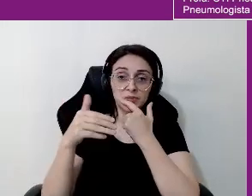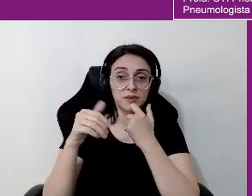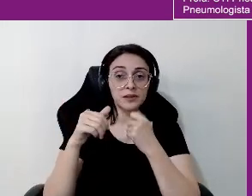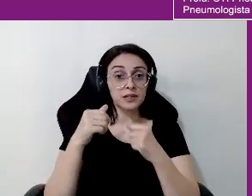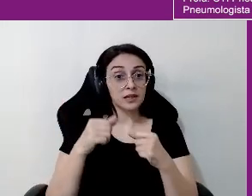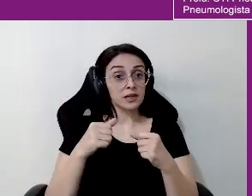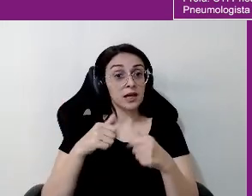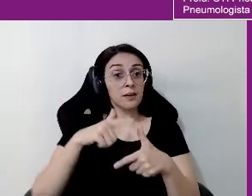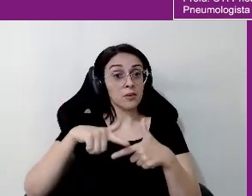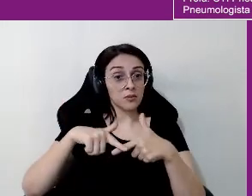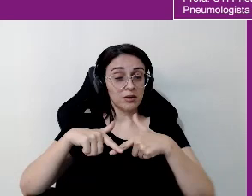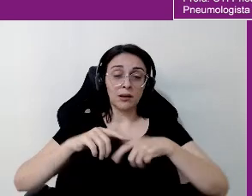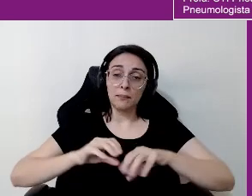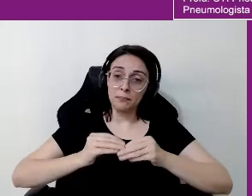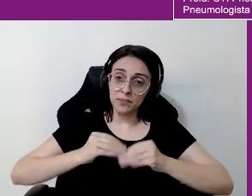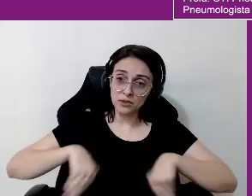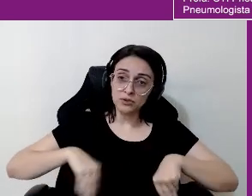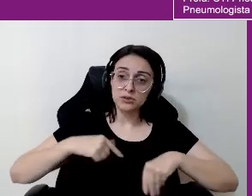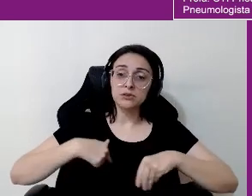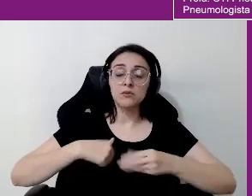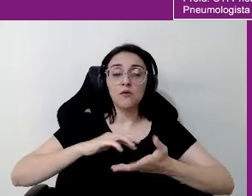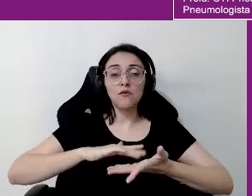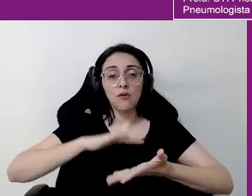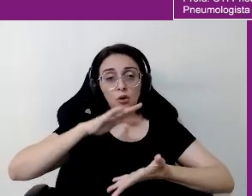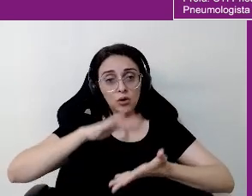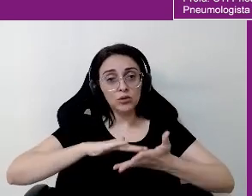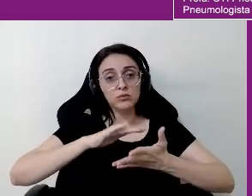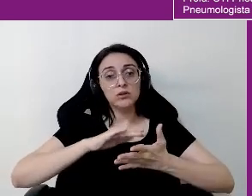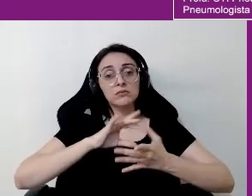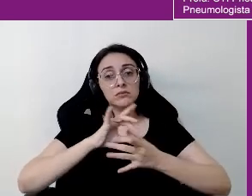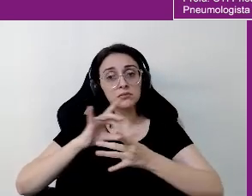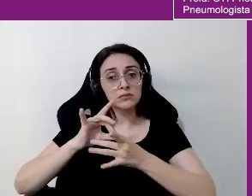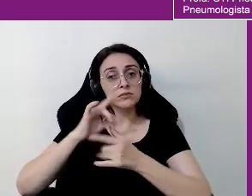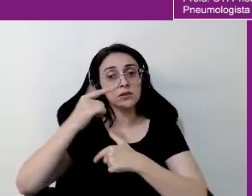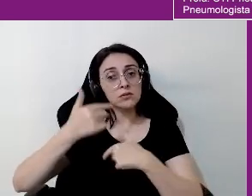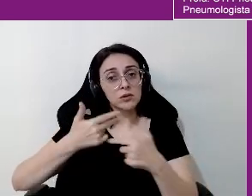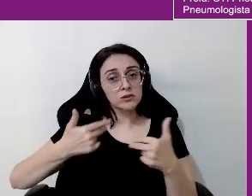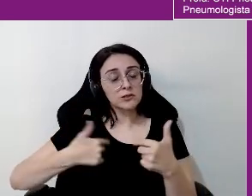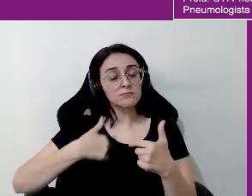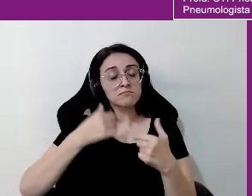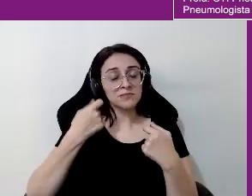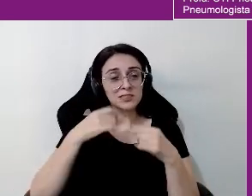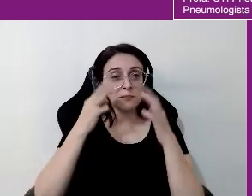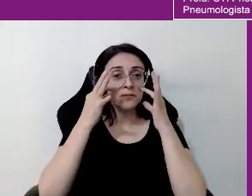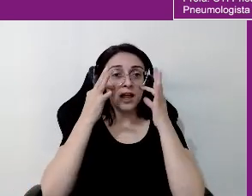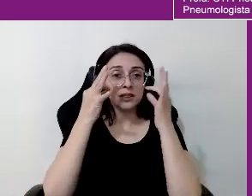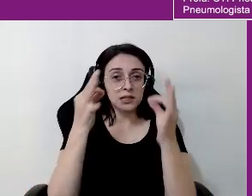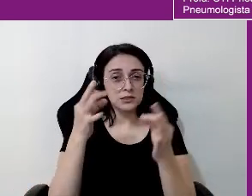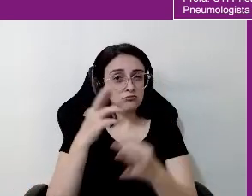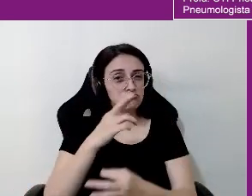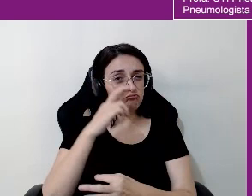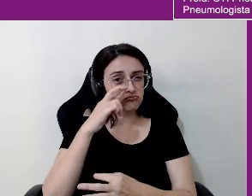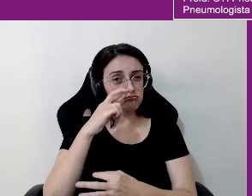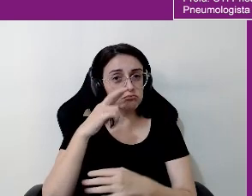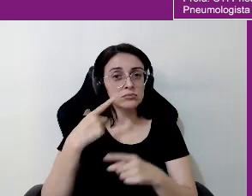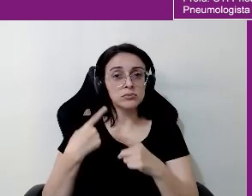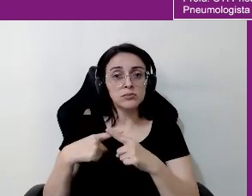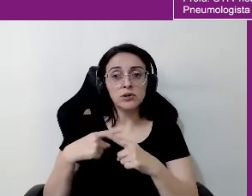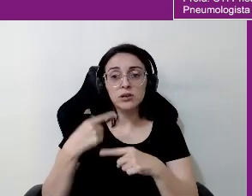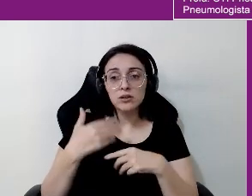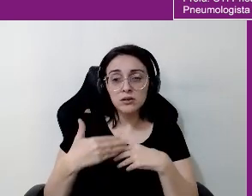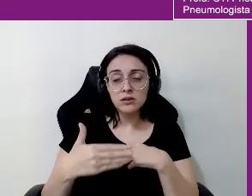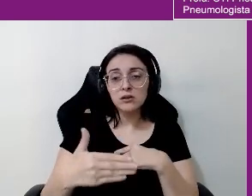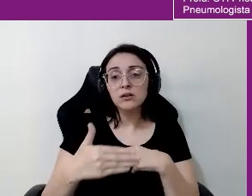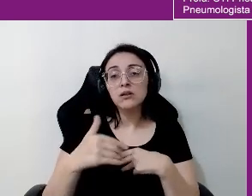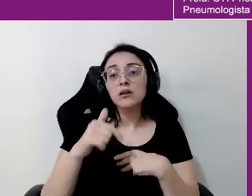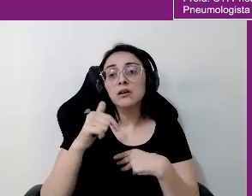ocasionando lesão. Então, também controlar o volume corrente é uma coisa que a gente tem que ficar mais de olho, porque a gente vai ver